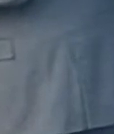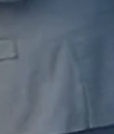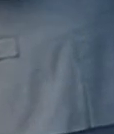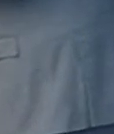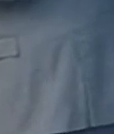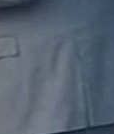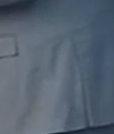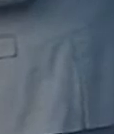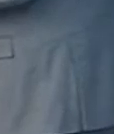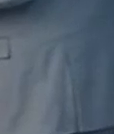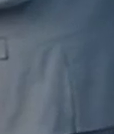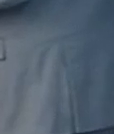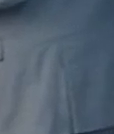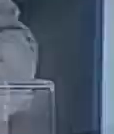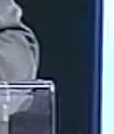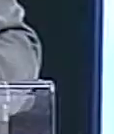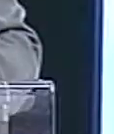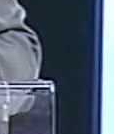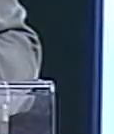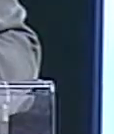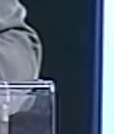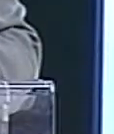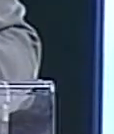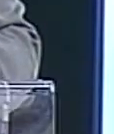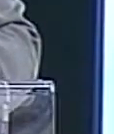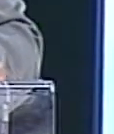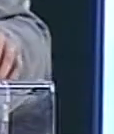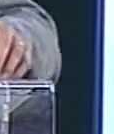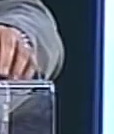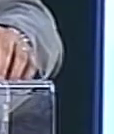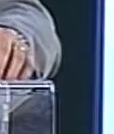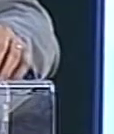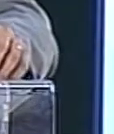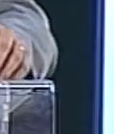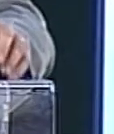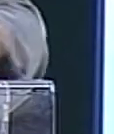hoje à tarde a assistência que está aqui queria